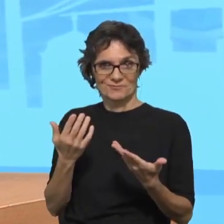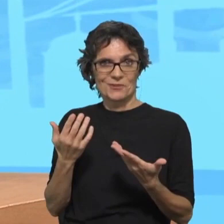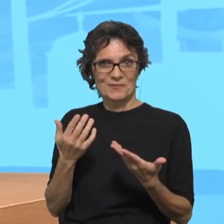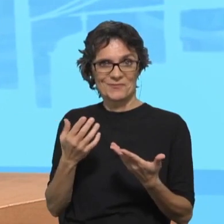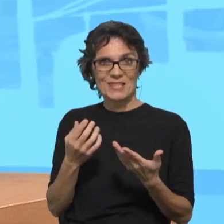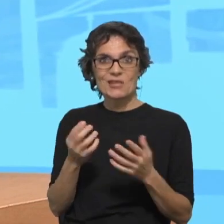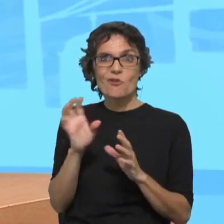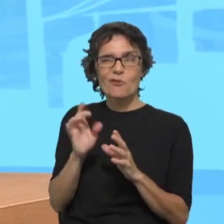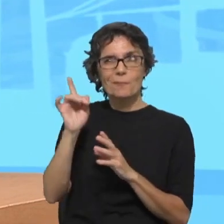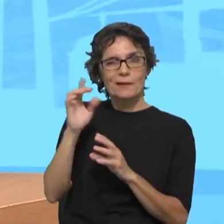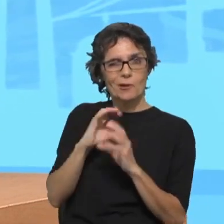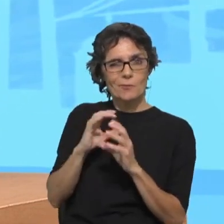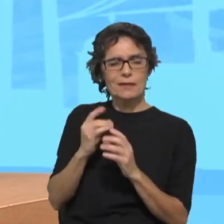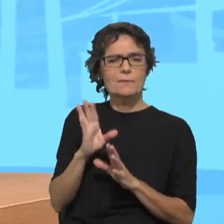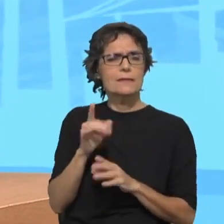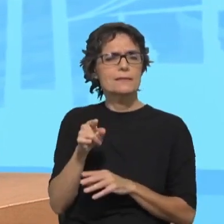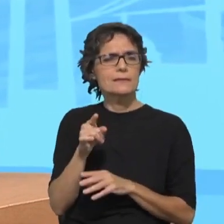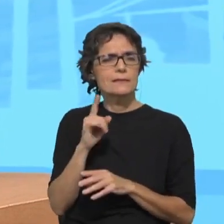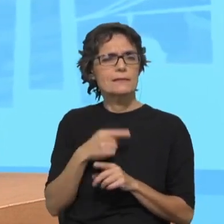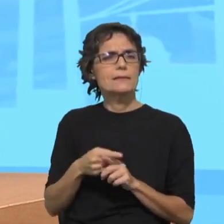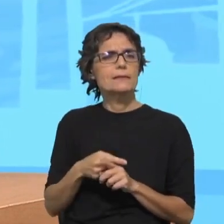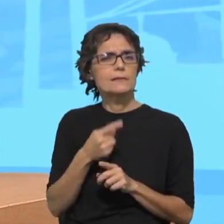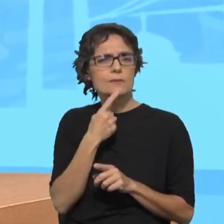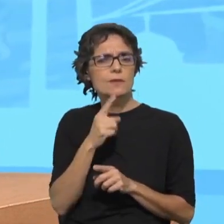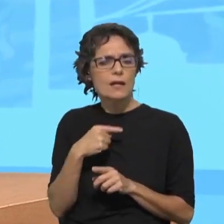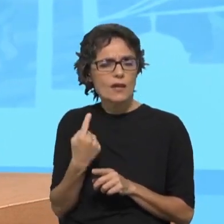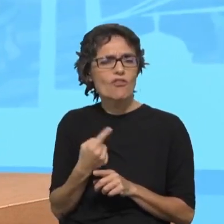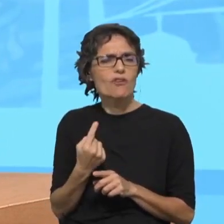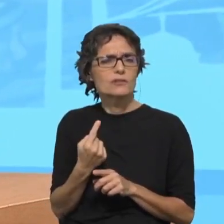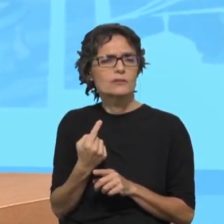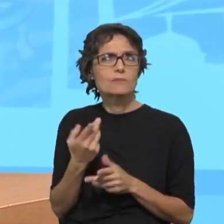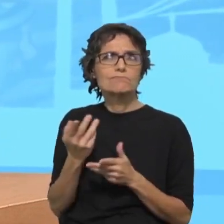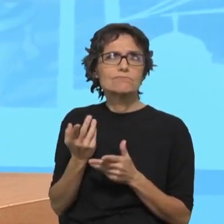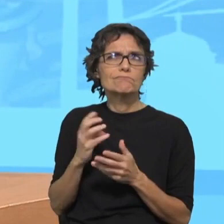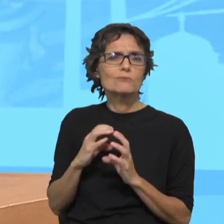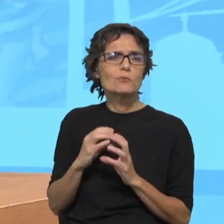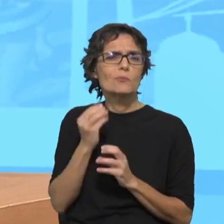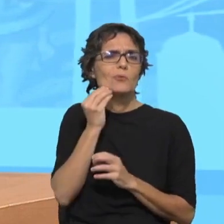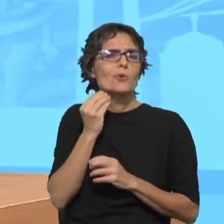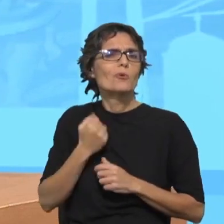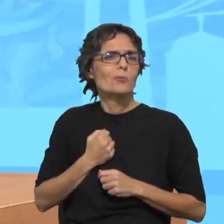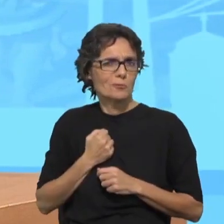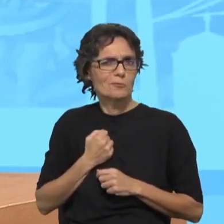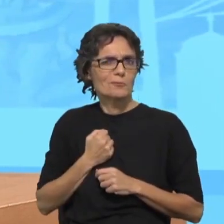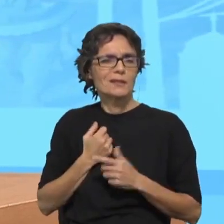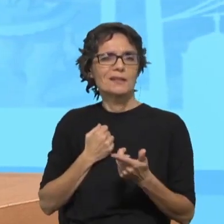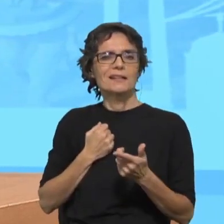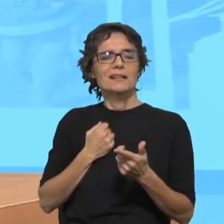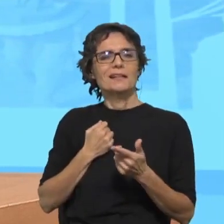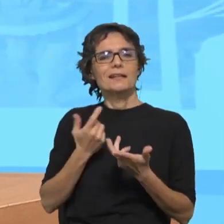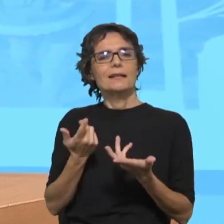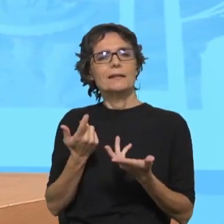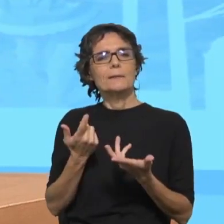é que nós falamos com Deus, como é que nós trazemos Deus em nós. E depois pareceu-me